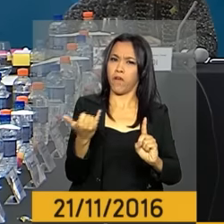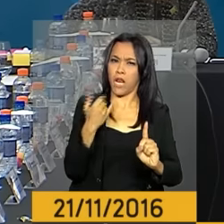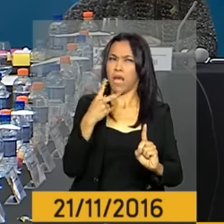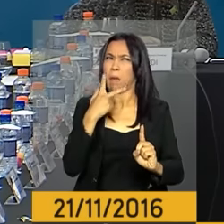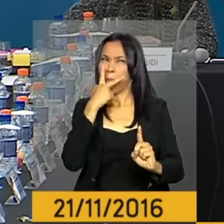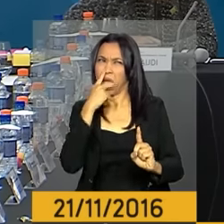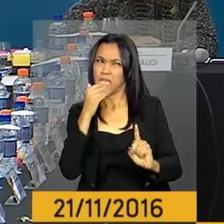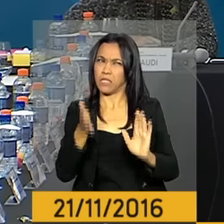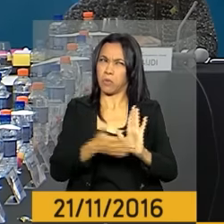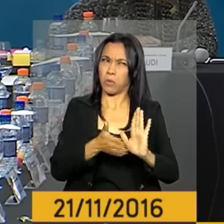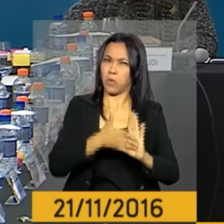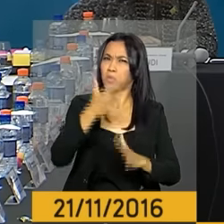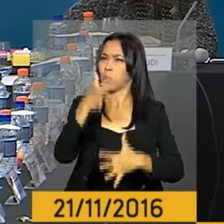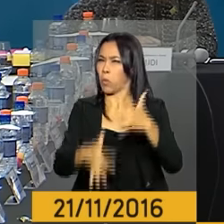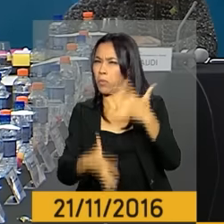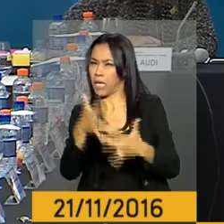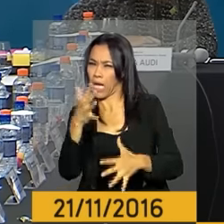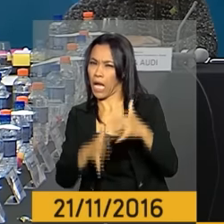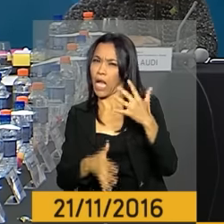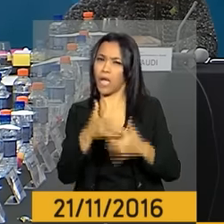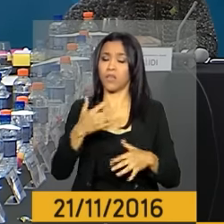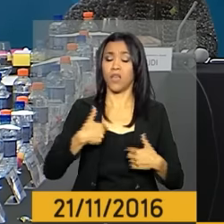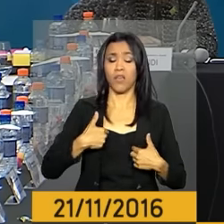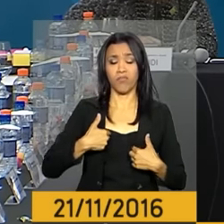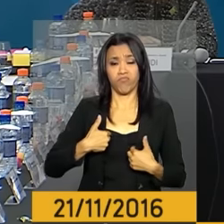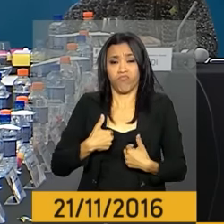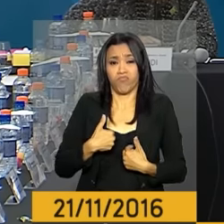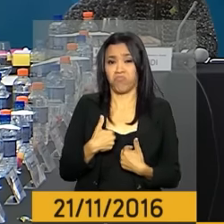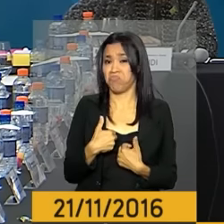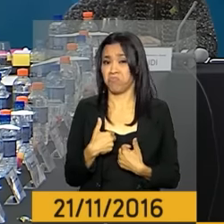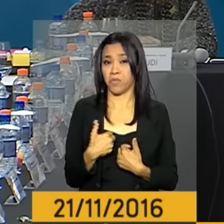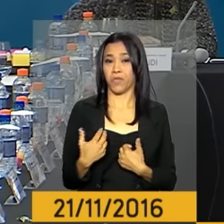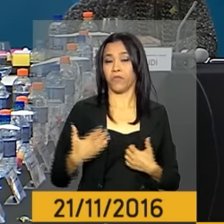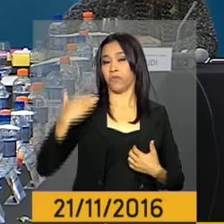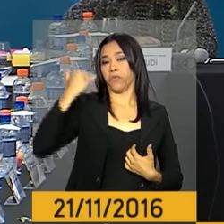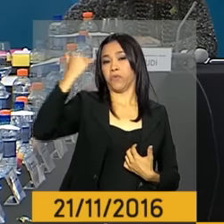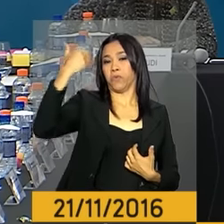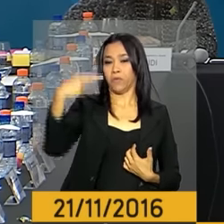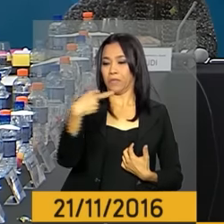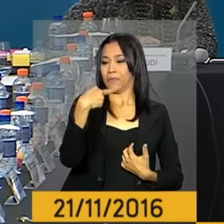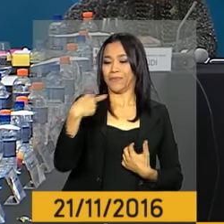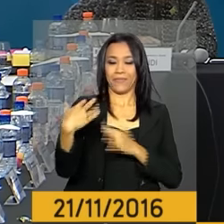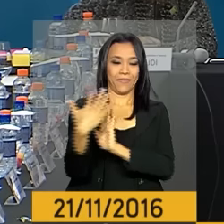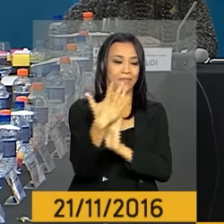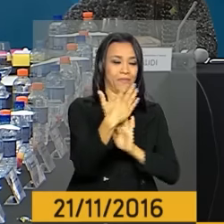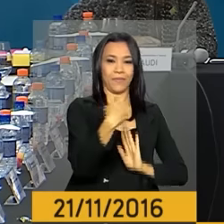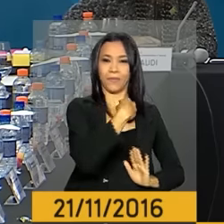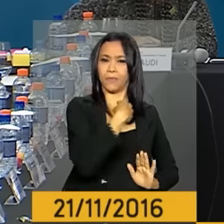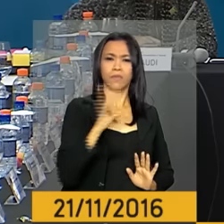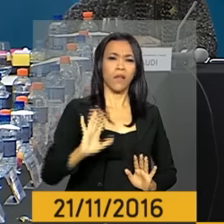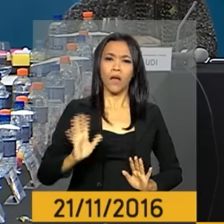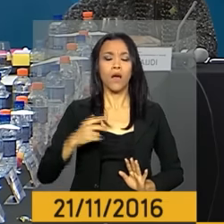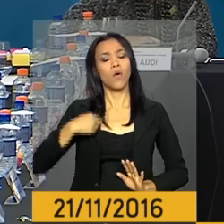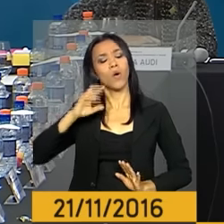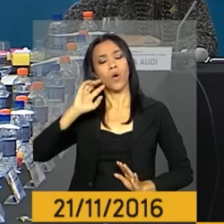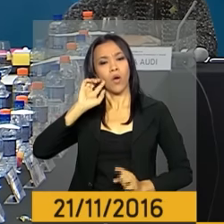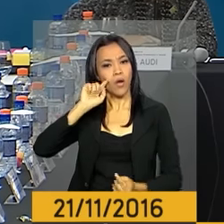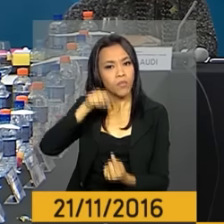Ninguém está preocupado com popularidade aqui. As pessoas estão preocupadas em resgatar o país.